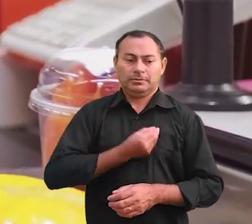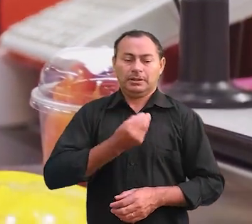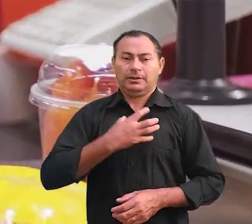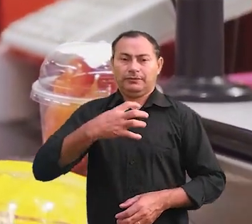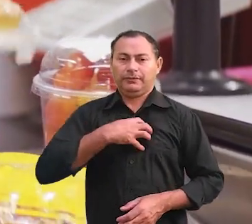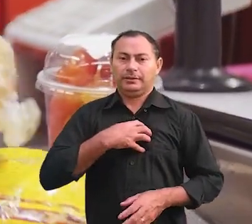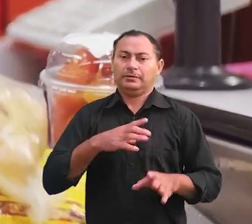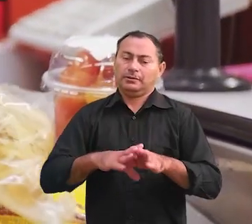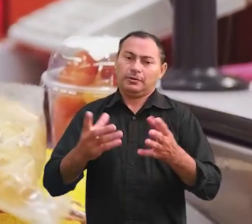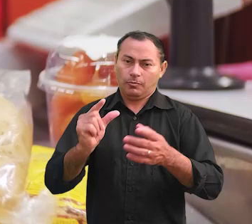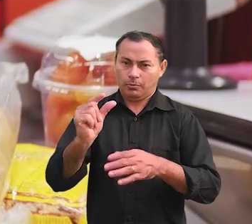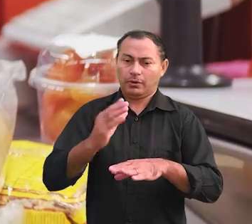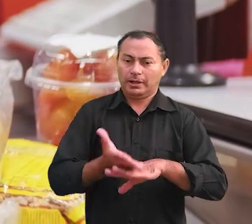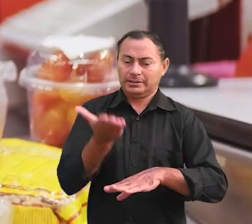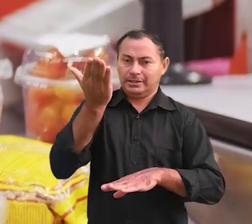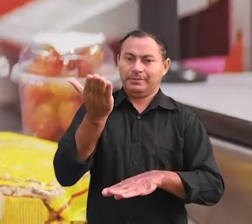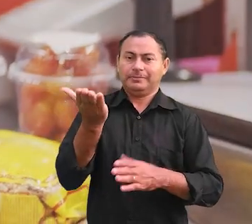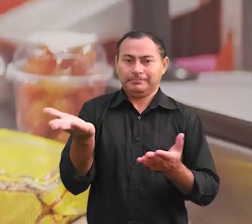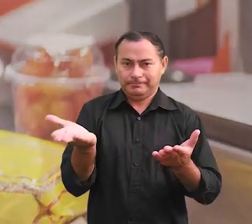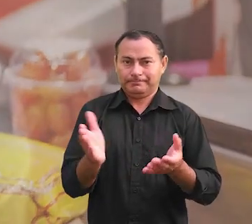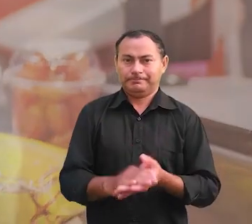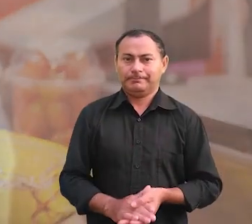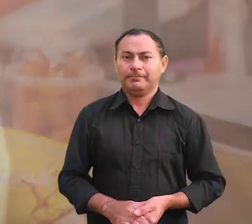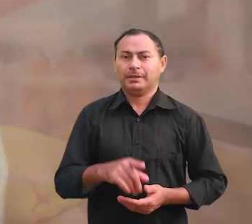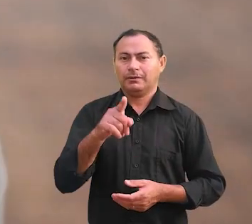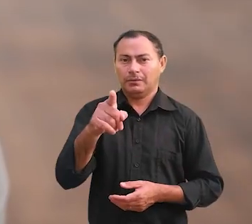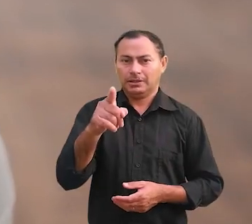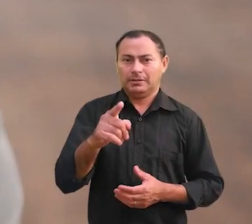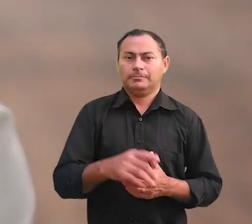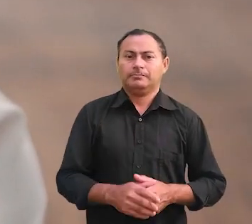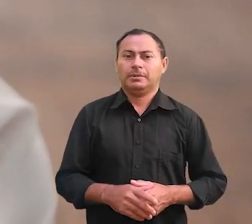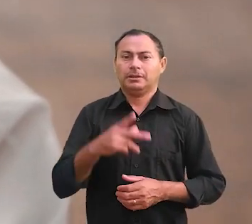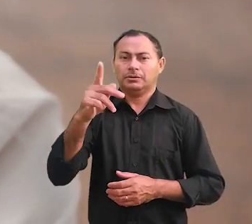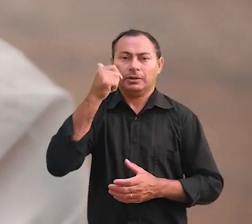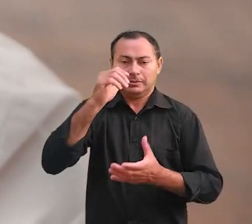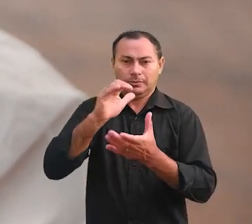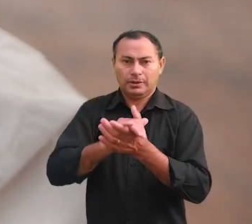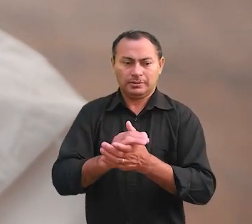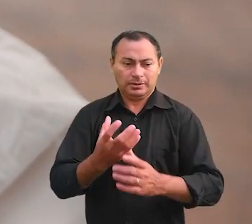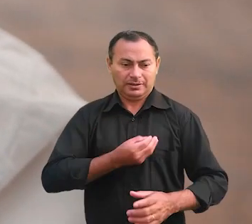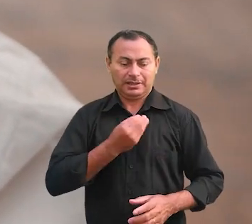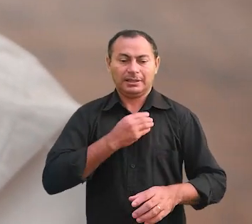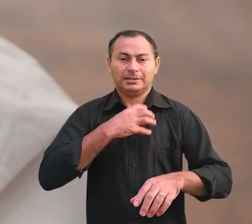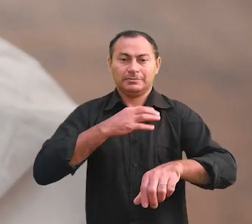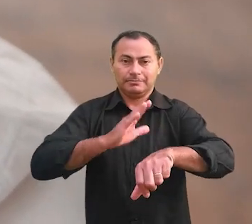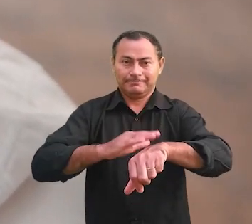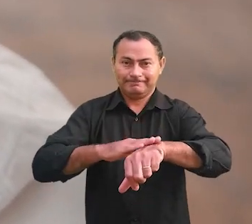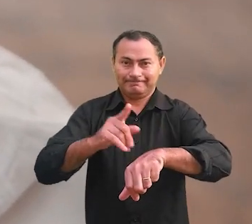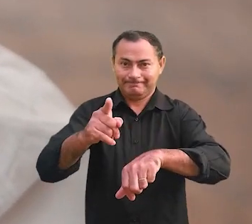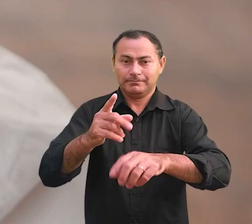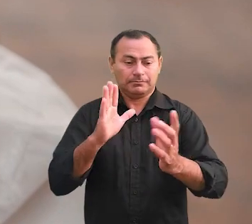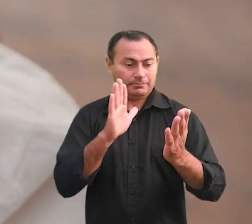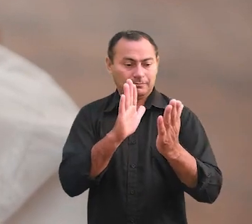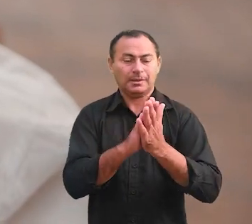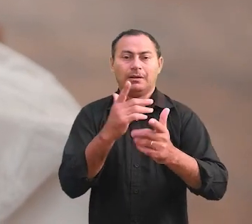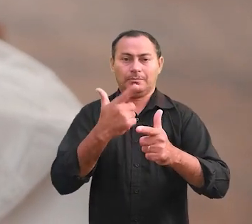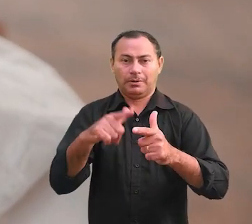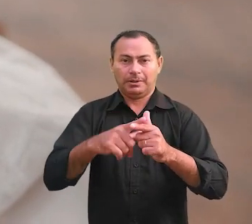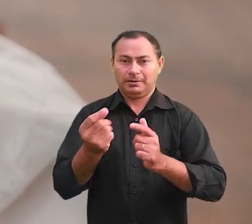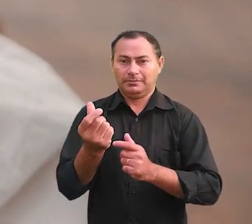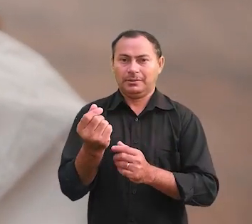e um padrão de vida que é um pouco acima disso se você e sua esposa se encontra nessa situação